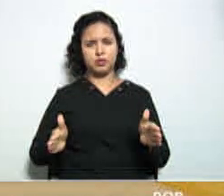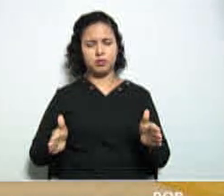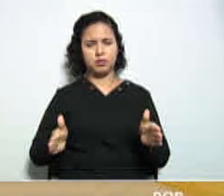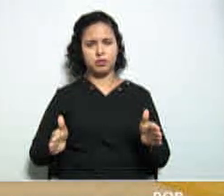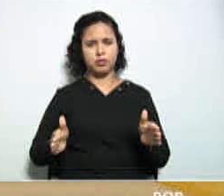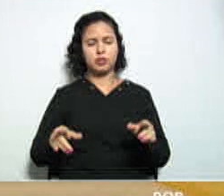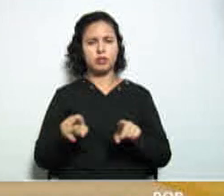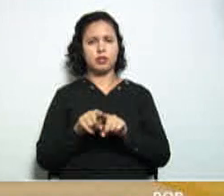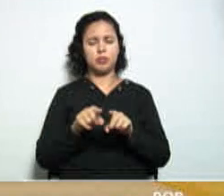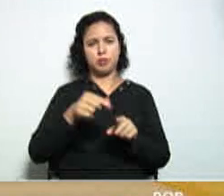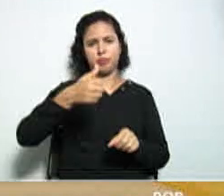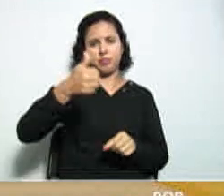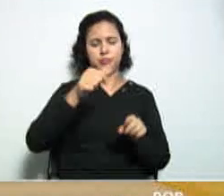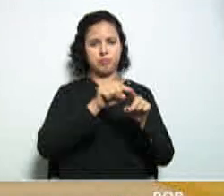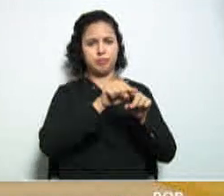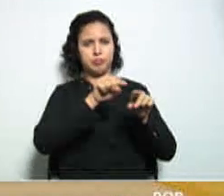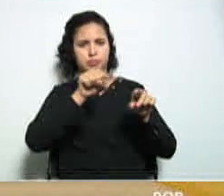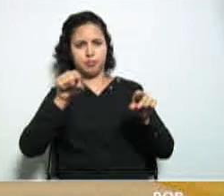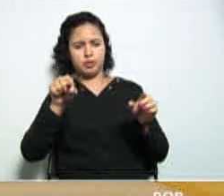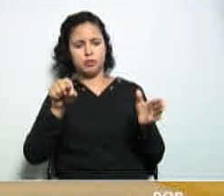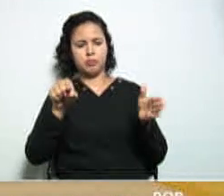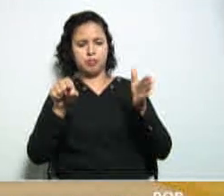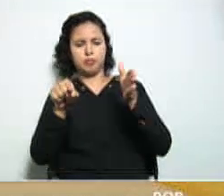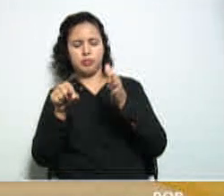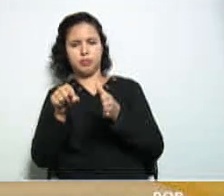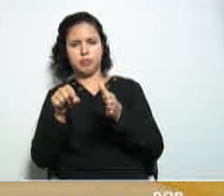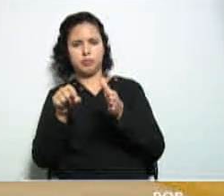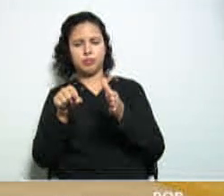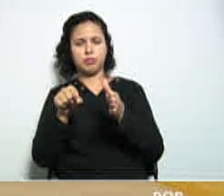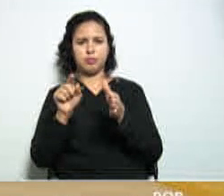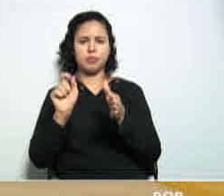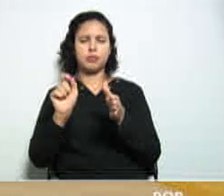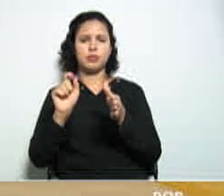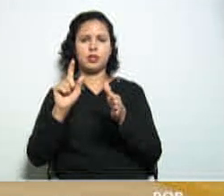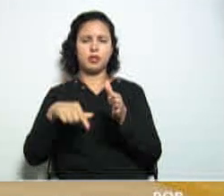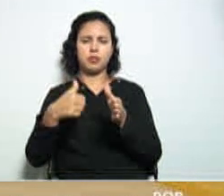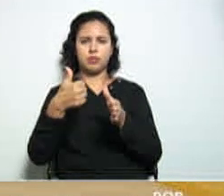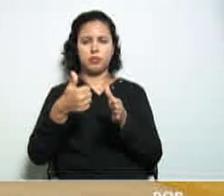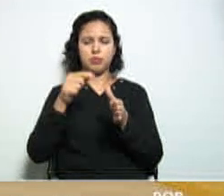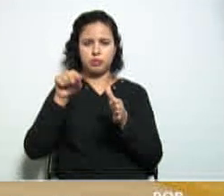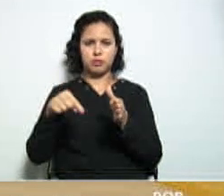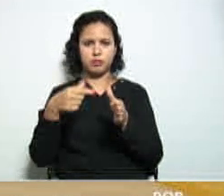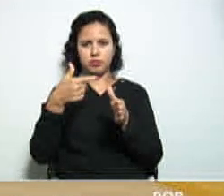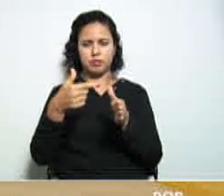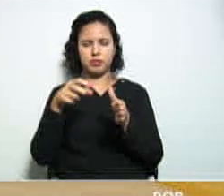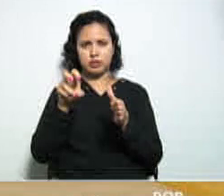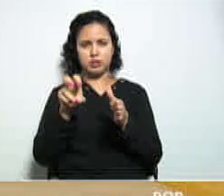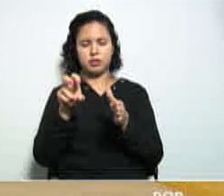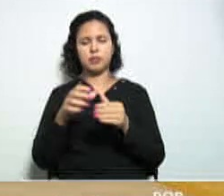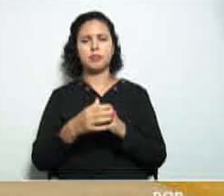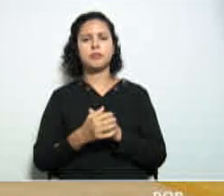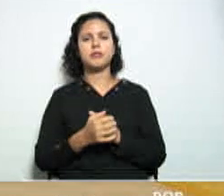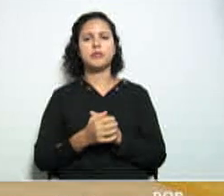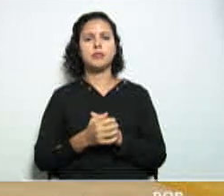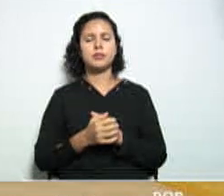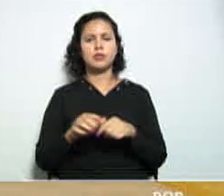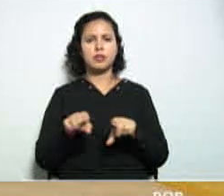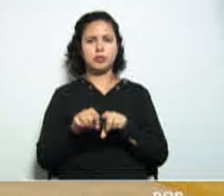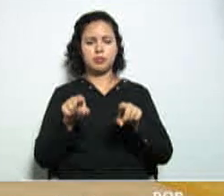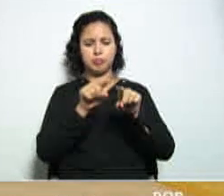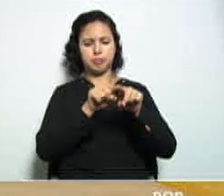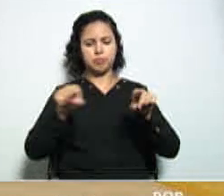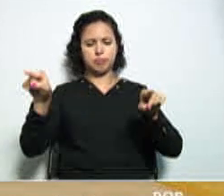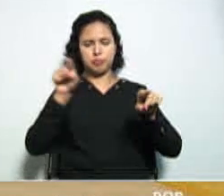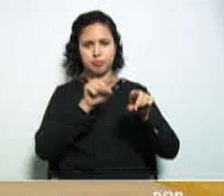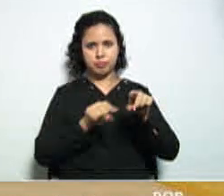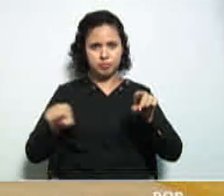recuo da primeira linha ou o parágrafo é de 1,25 e o espaçamento entre as linhas